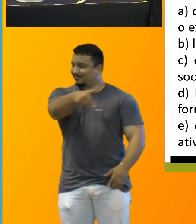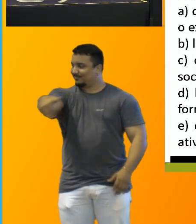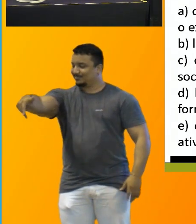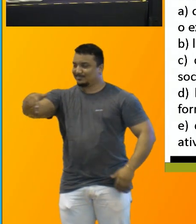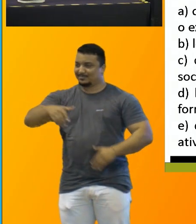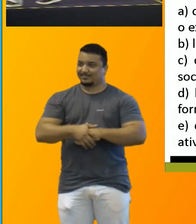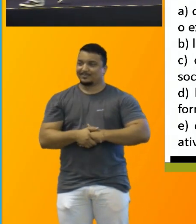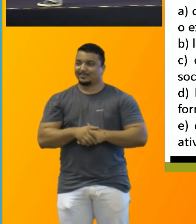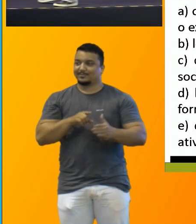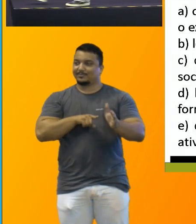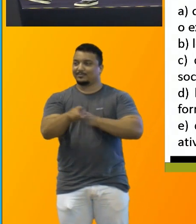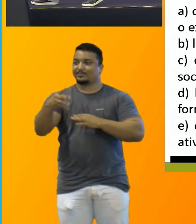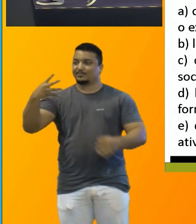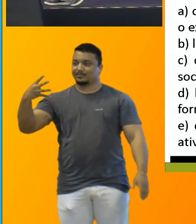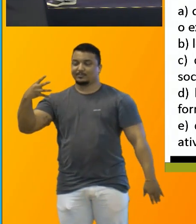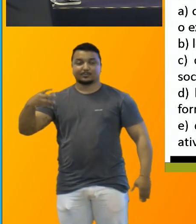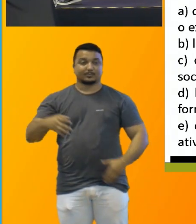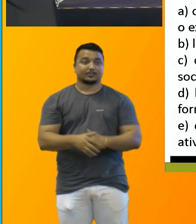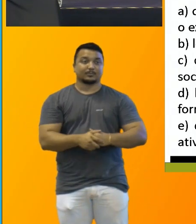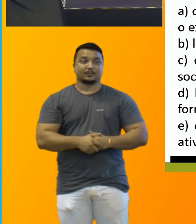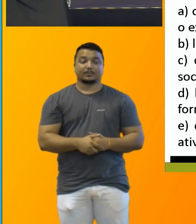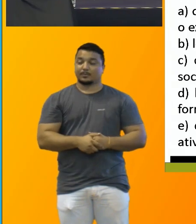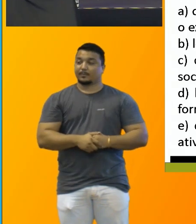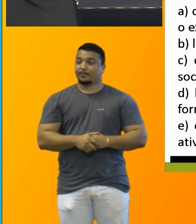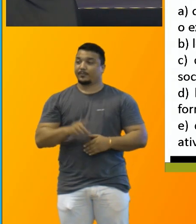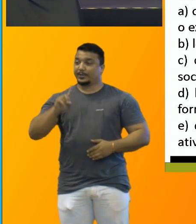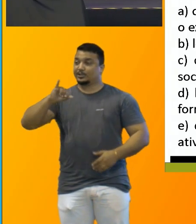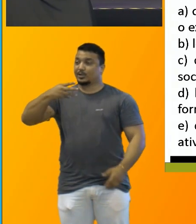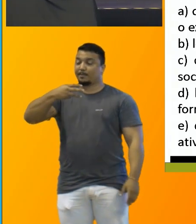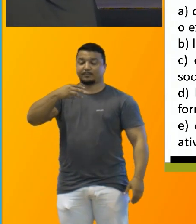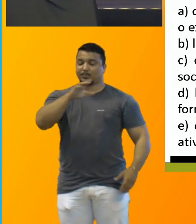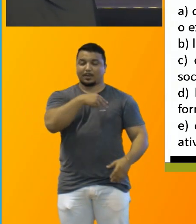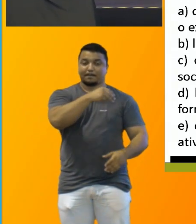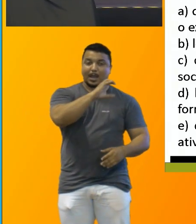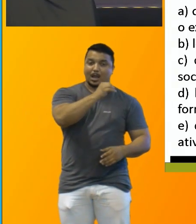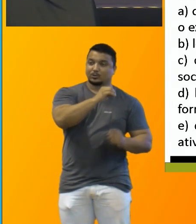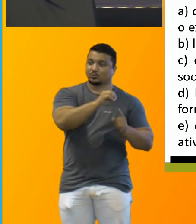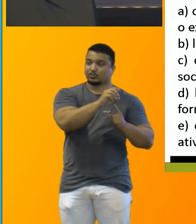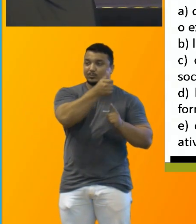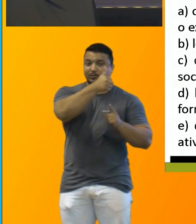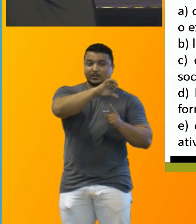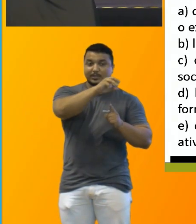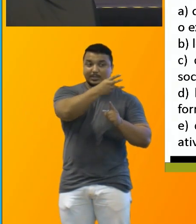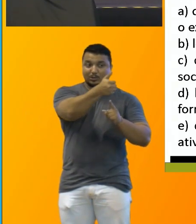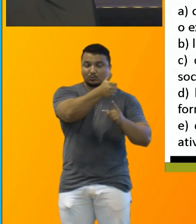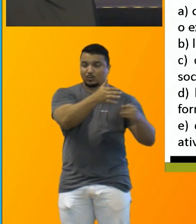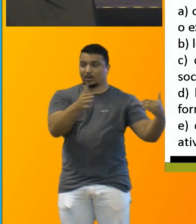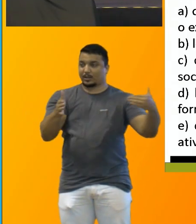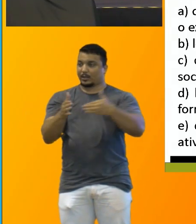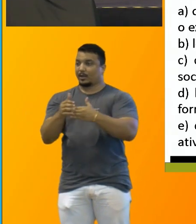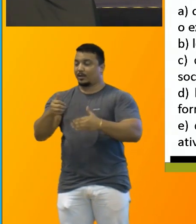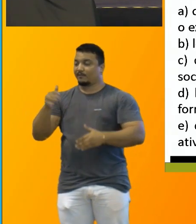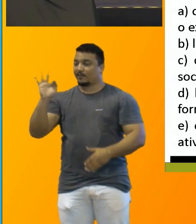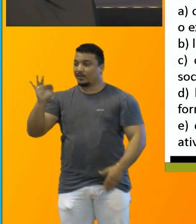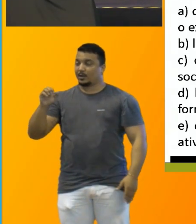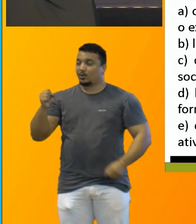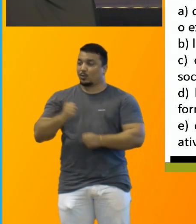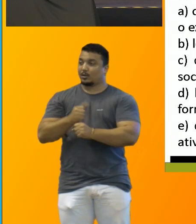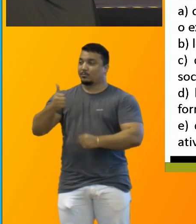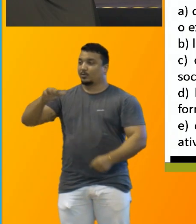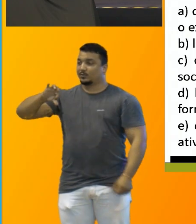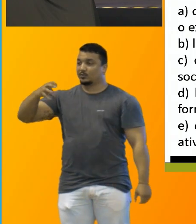Vamos para a questão 4. Diz o seguinte: de março de 31 a fevereiro de 1940, foram decretadas mais